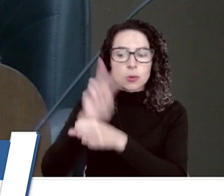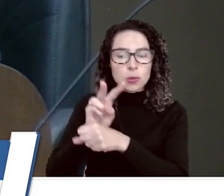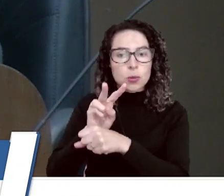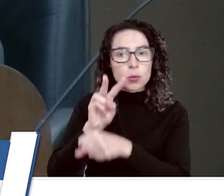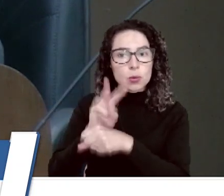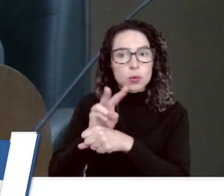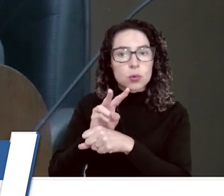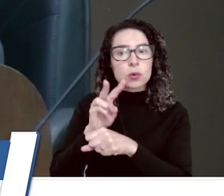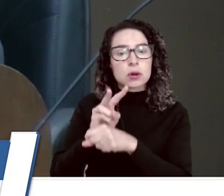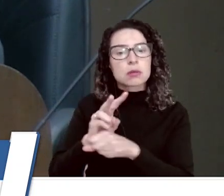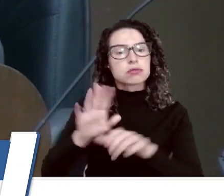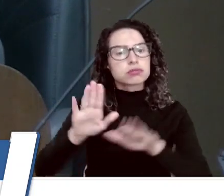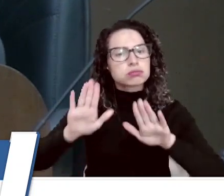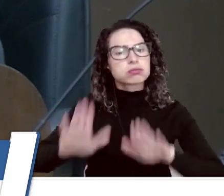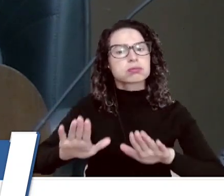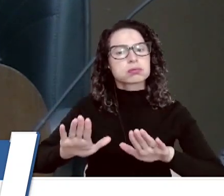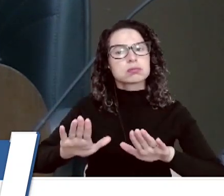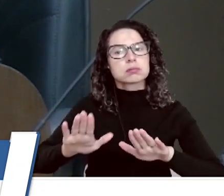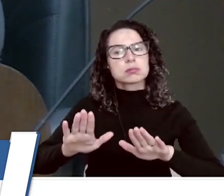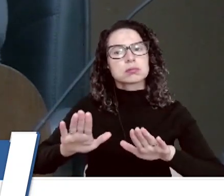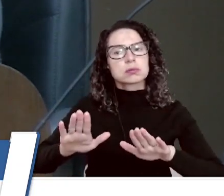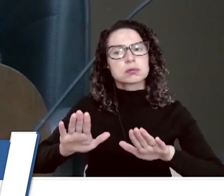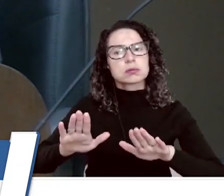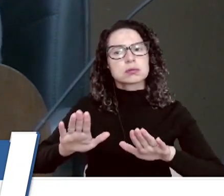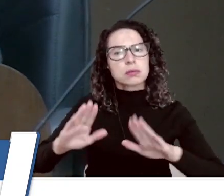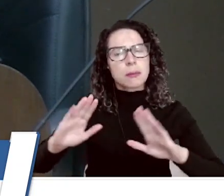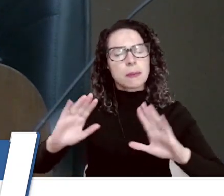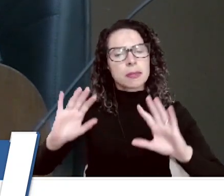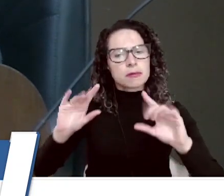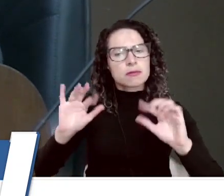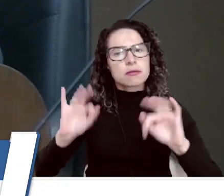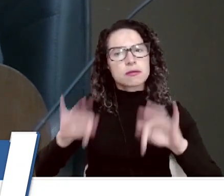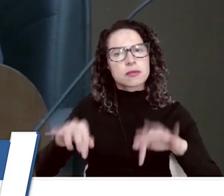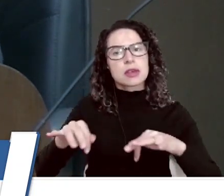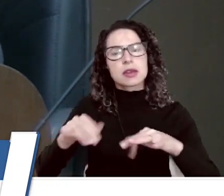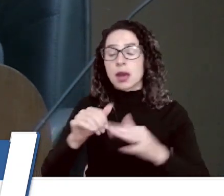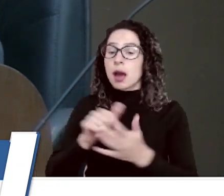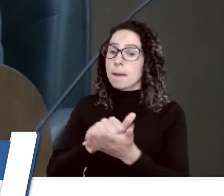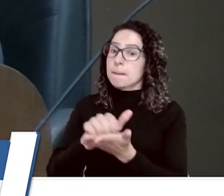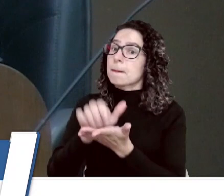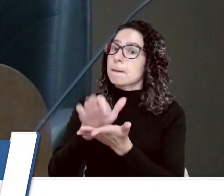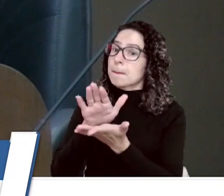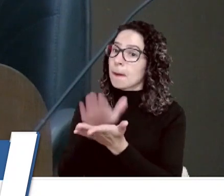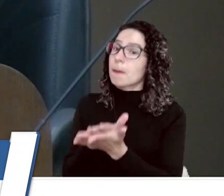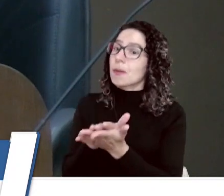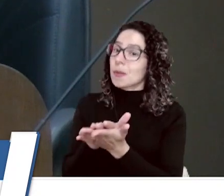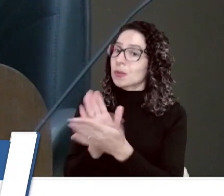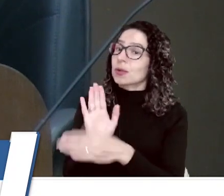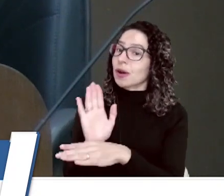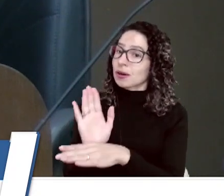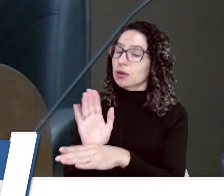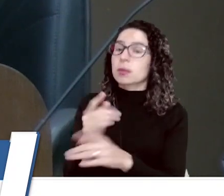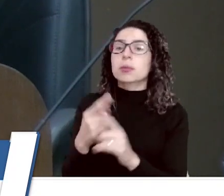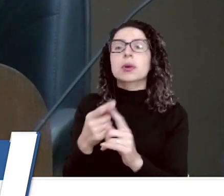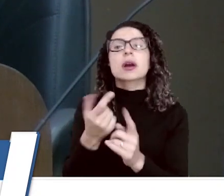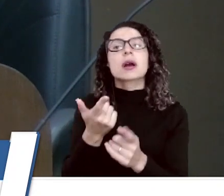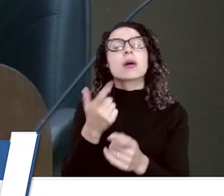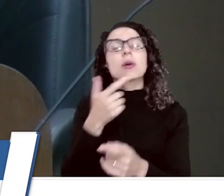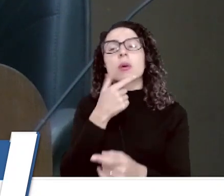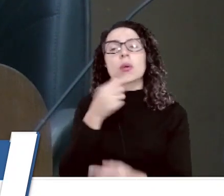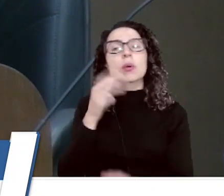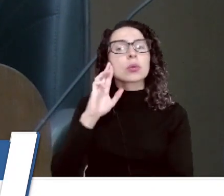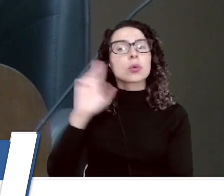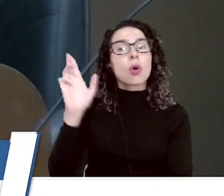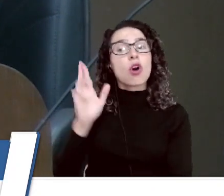inibir. Eu acredito que uma multinha aí, ó, resolve bem, porque ó, o proprietário aí, ó, ele vai gastar